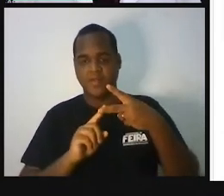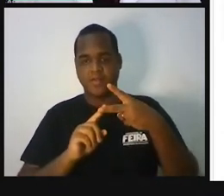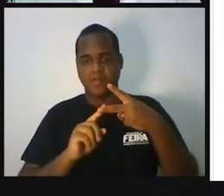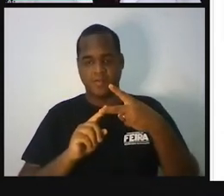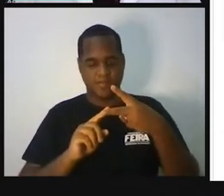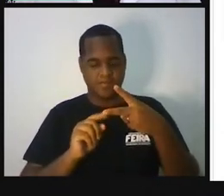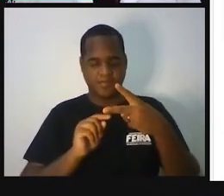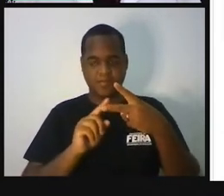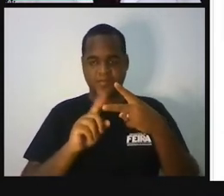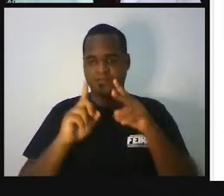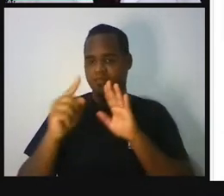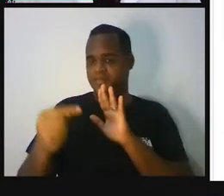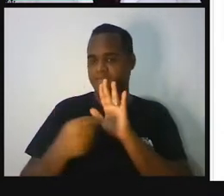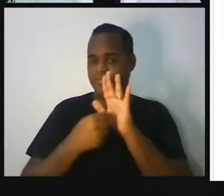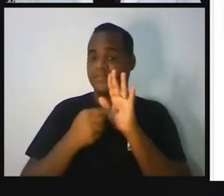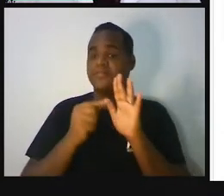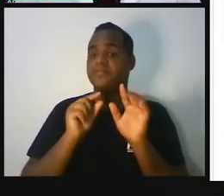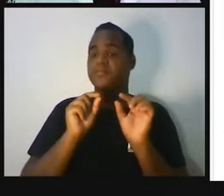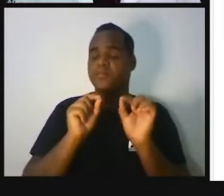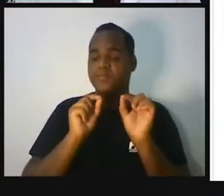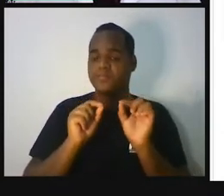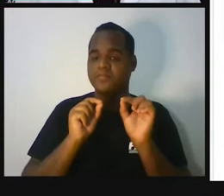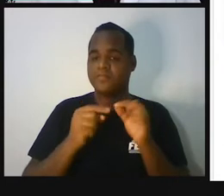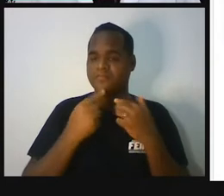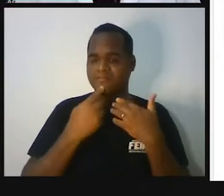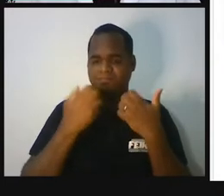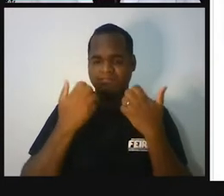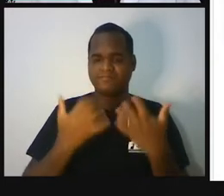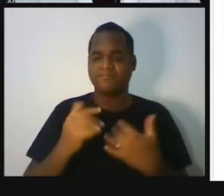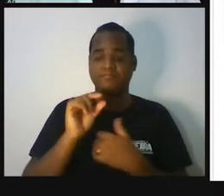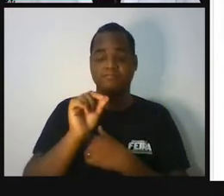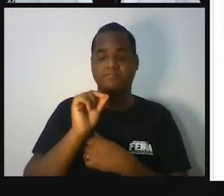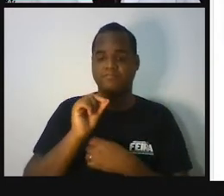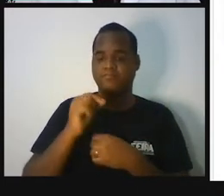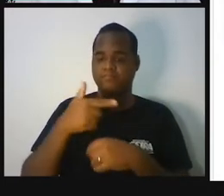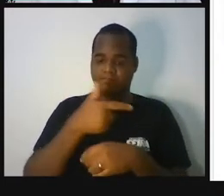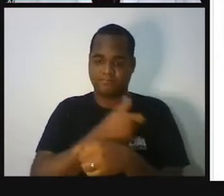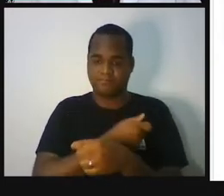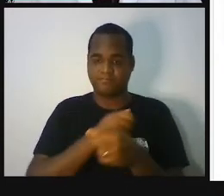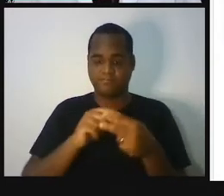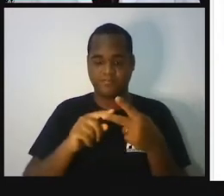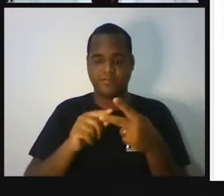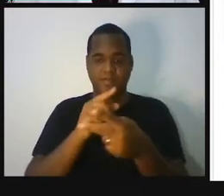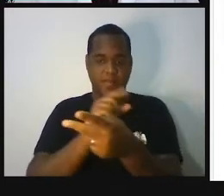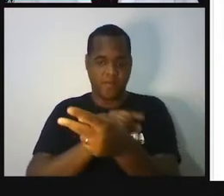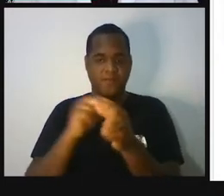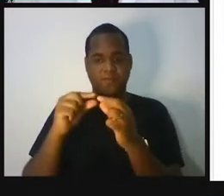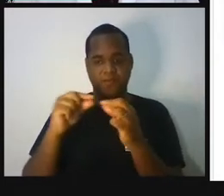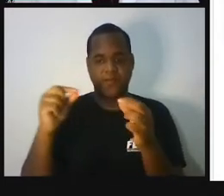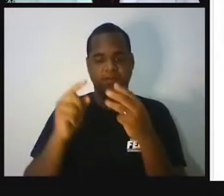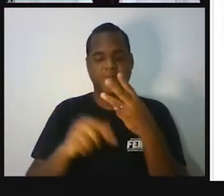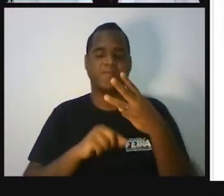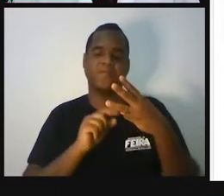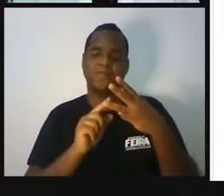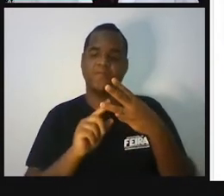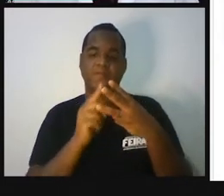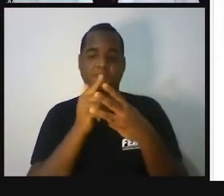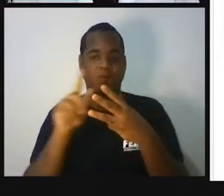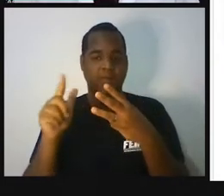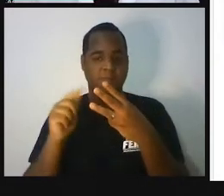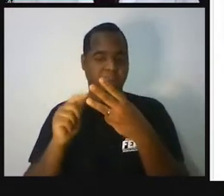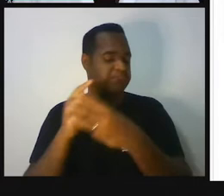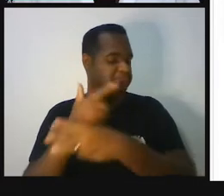intravenosa que tem o objetivo de digitar de alcançar a veia e a intradérmica